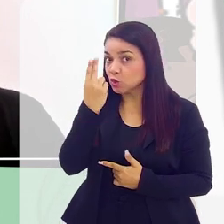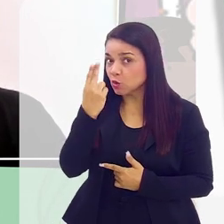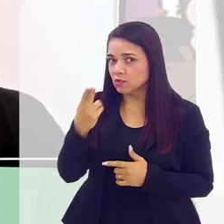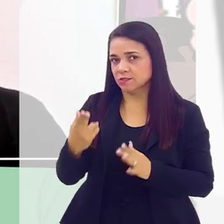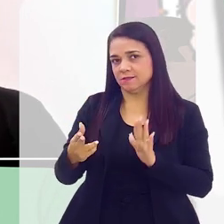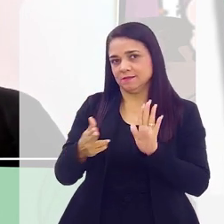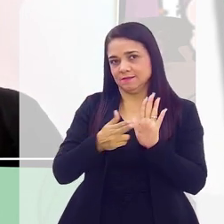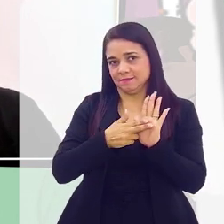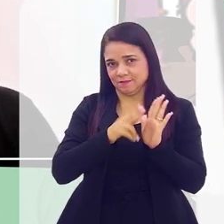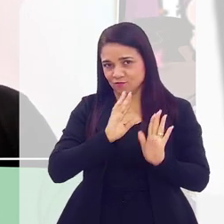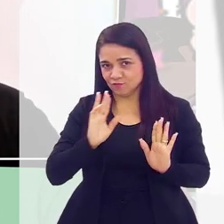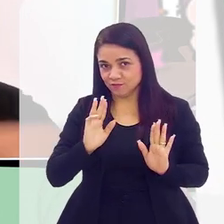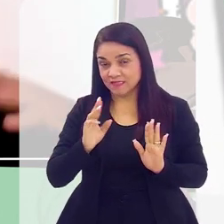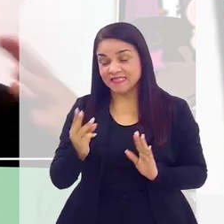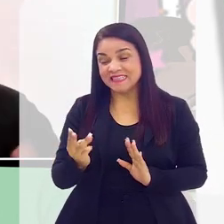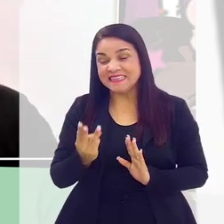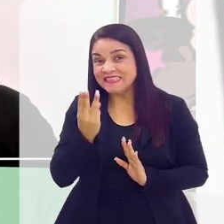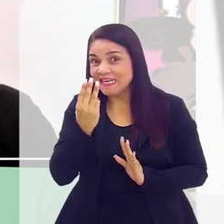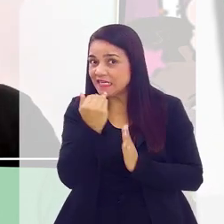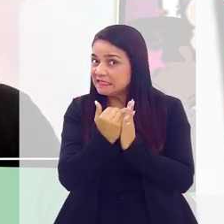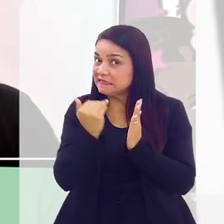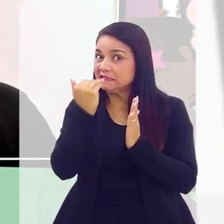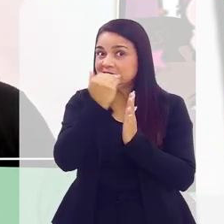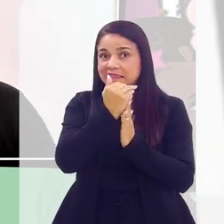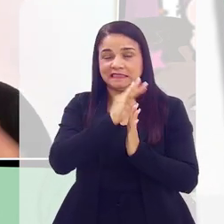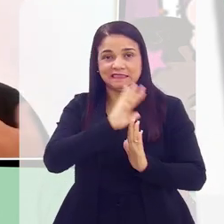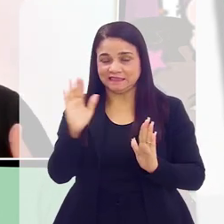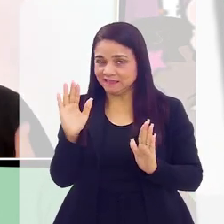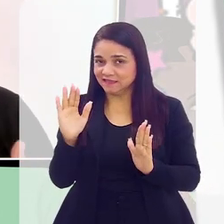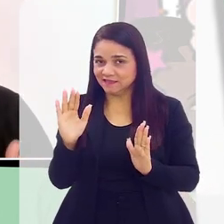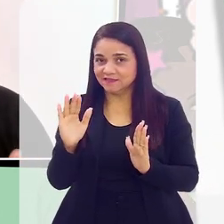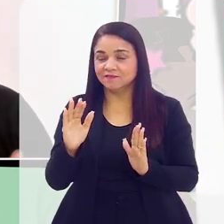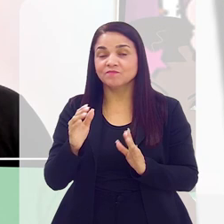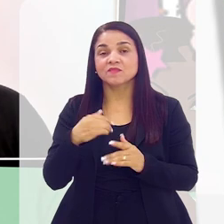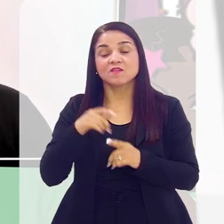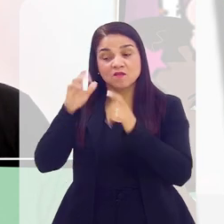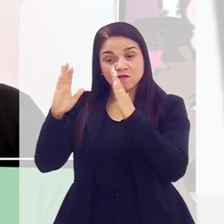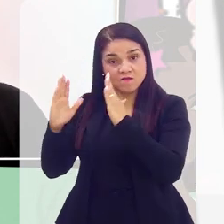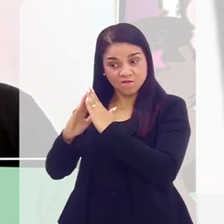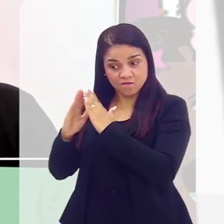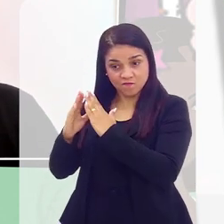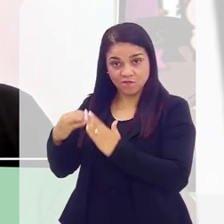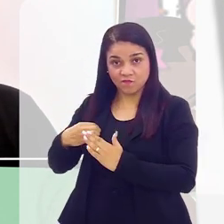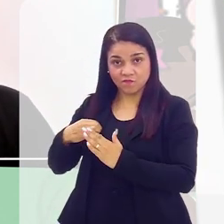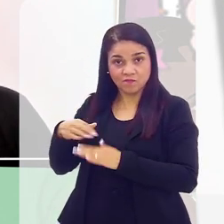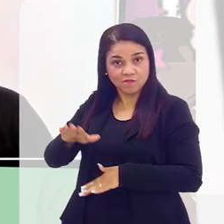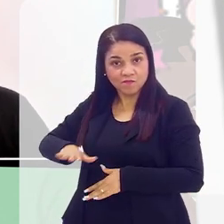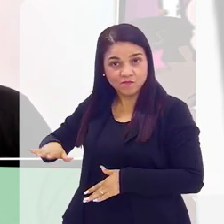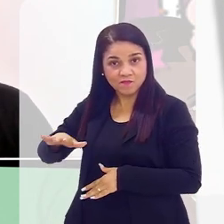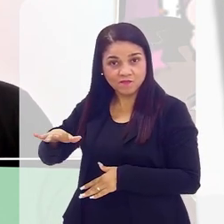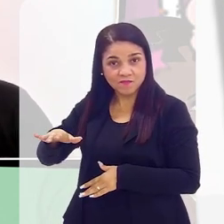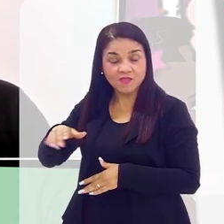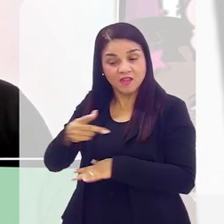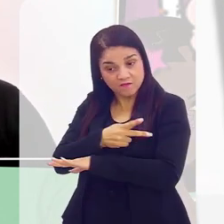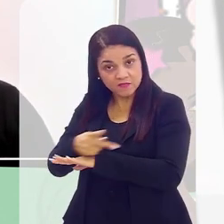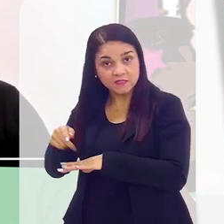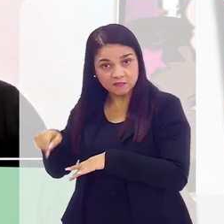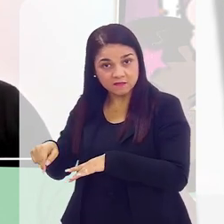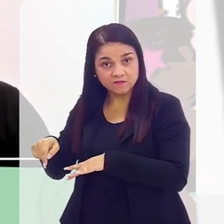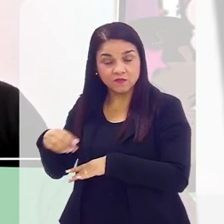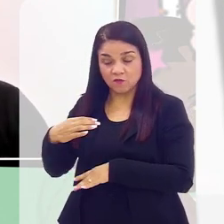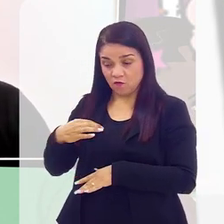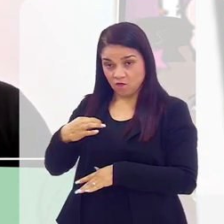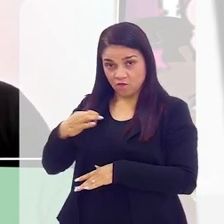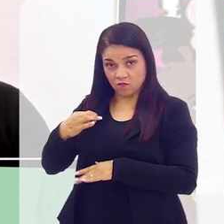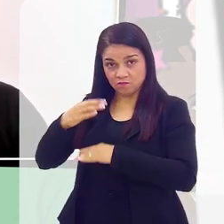máximo dois, extrapolando três. Ele é o voluntário local, morador que vai visitar. Então, a partir